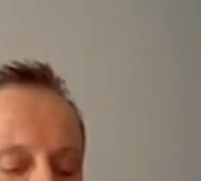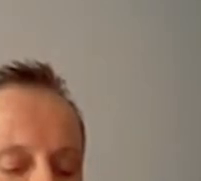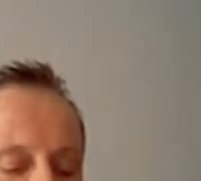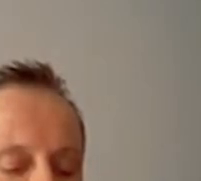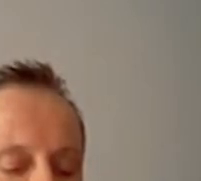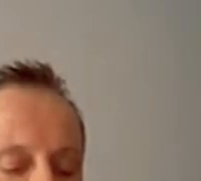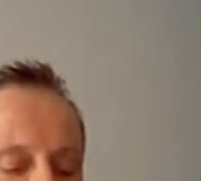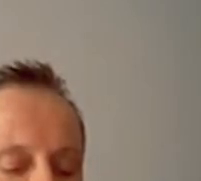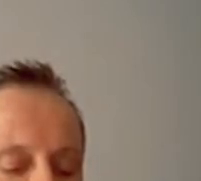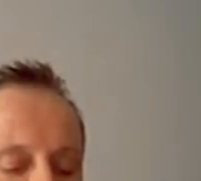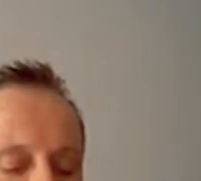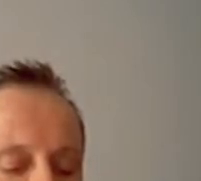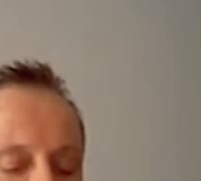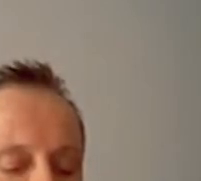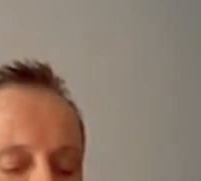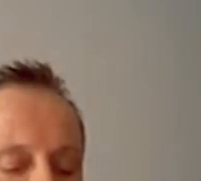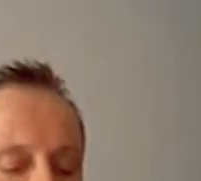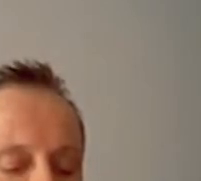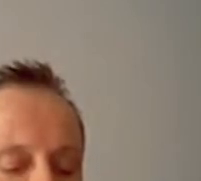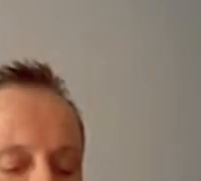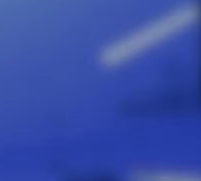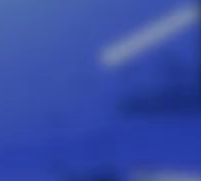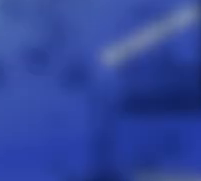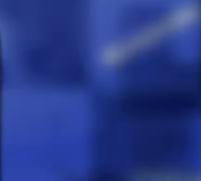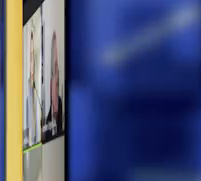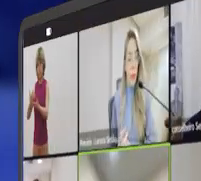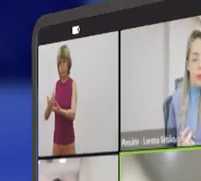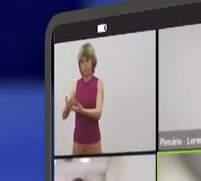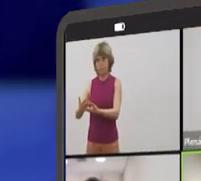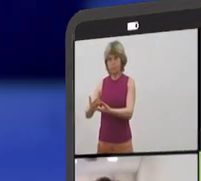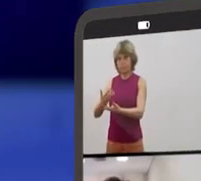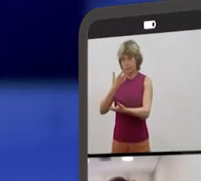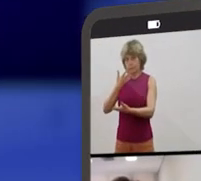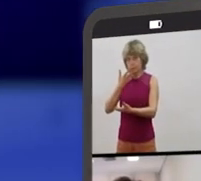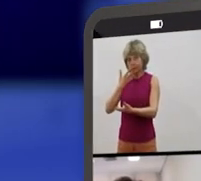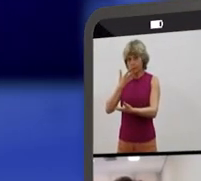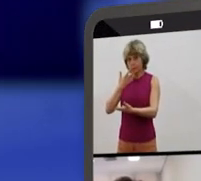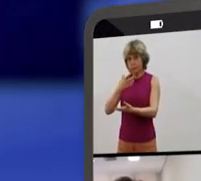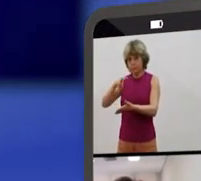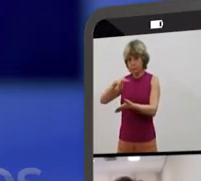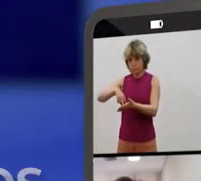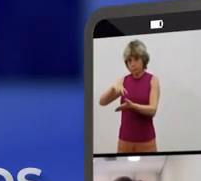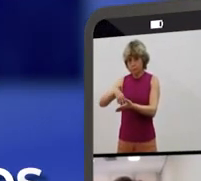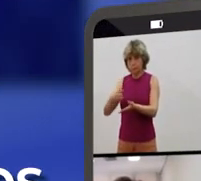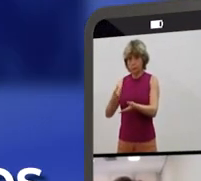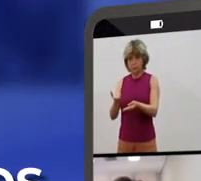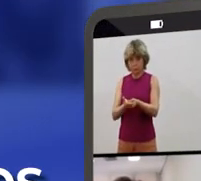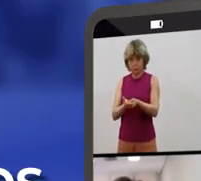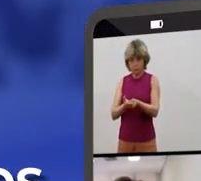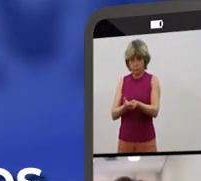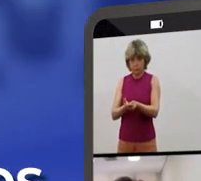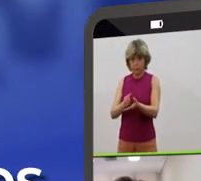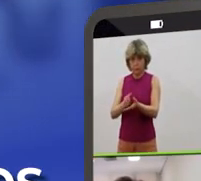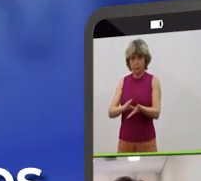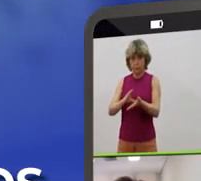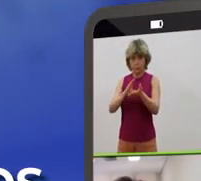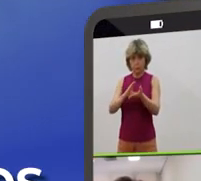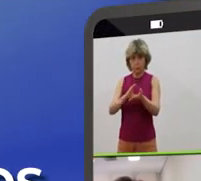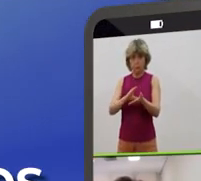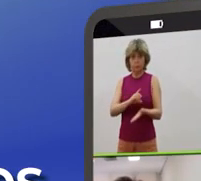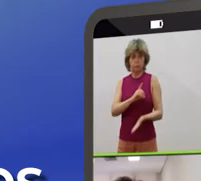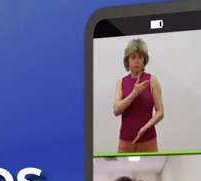sessão conduzida pelo vice-presidente e conselheiro Daniel Goulart, a primeira Câmara do TCM de Goiás julgou 92 processos da pauta